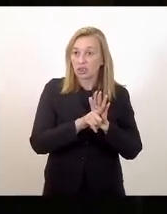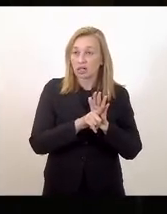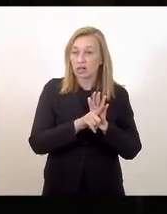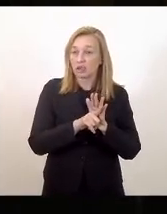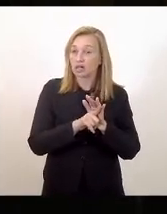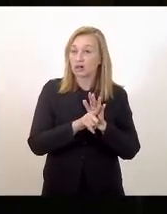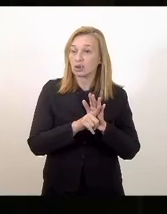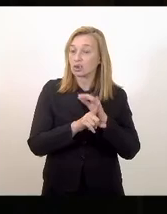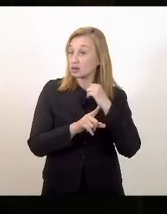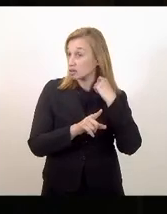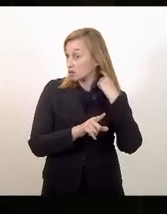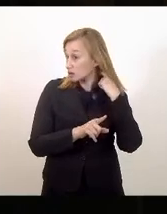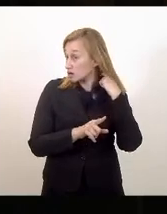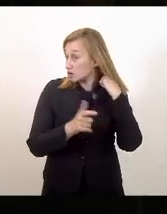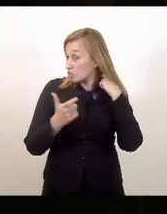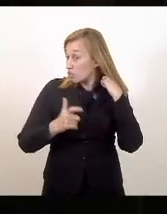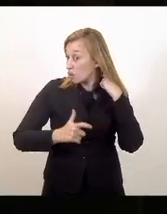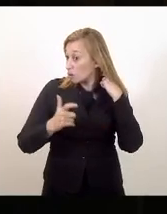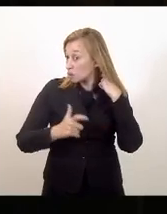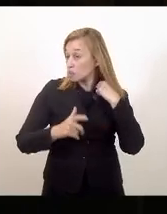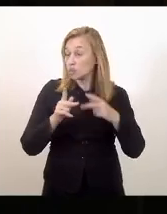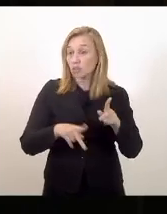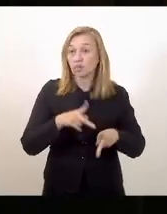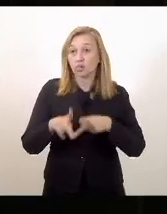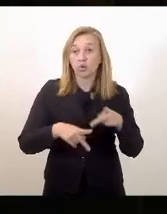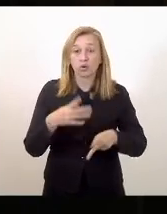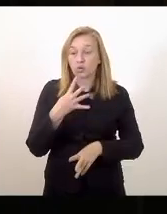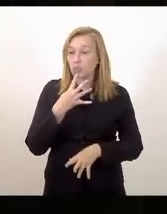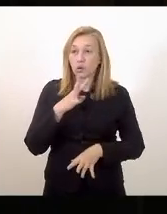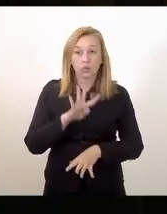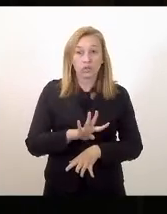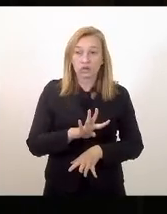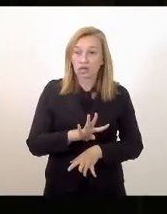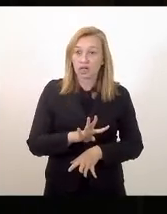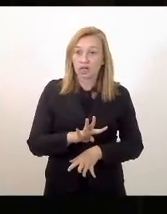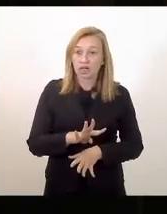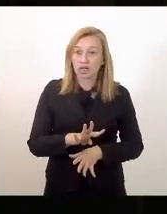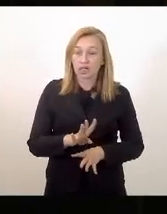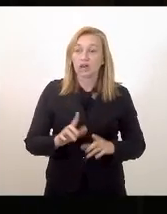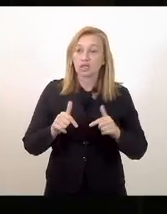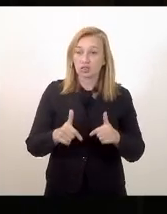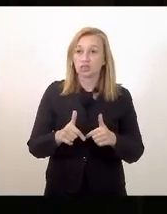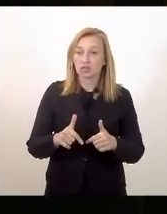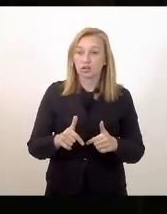redoma de vidro, onde o povo não consegue adentrar, onde o povo tem